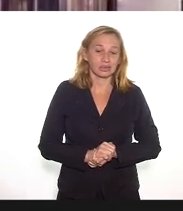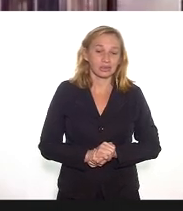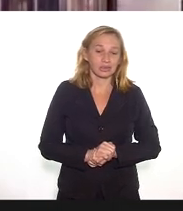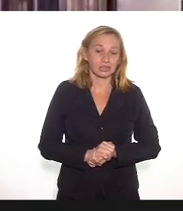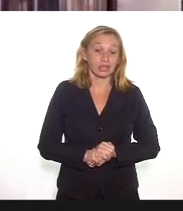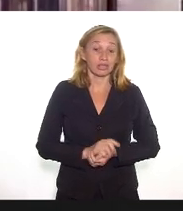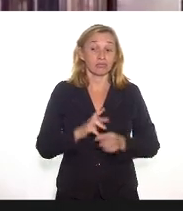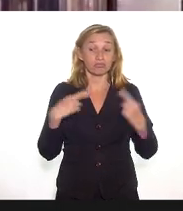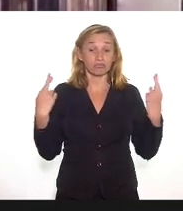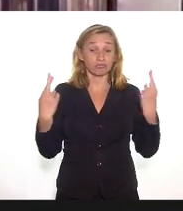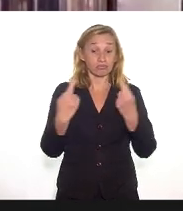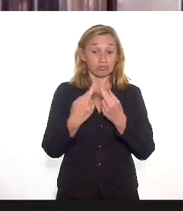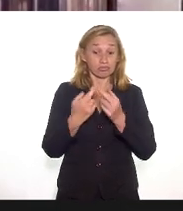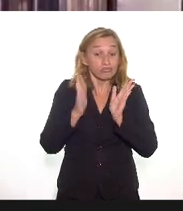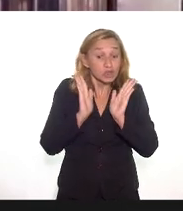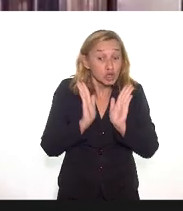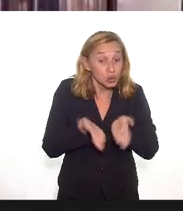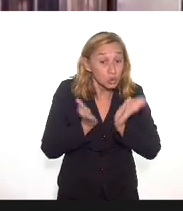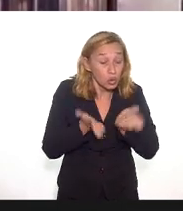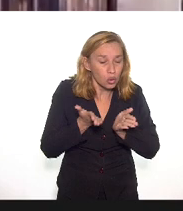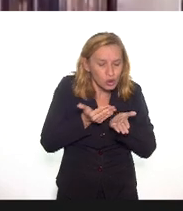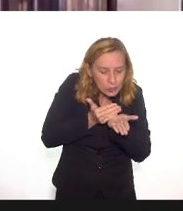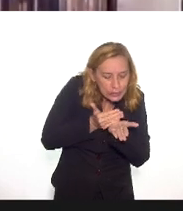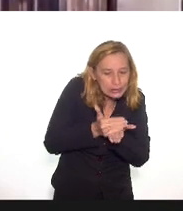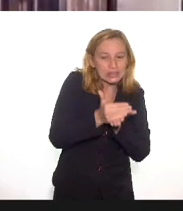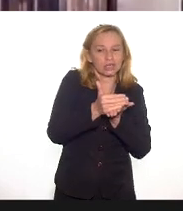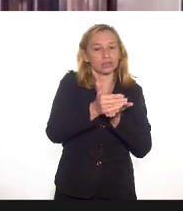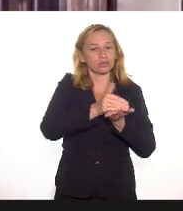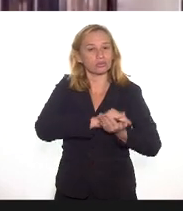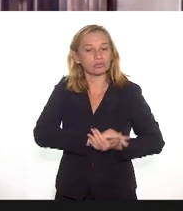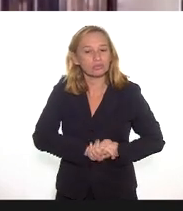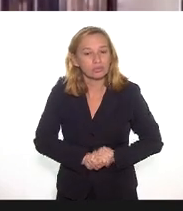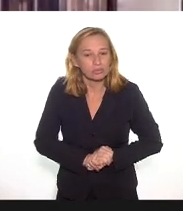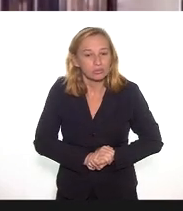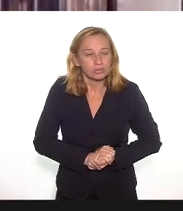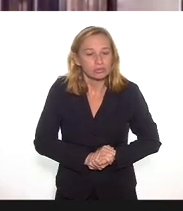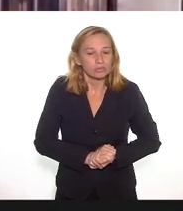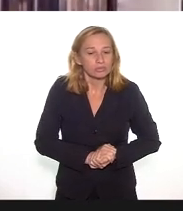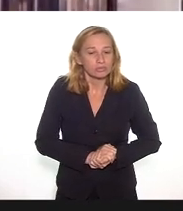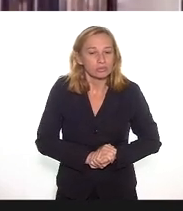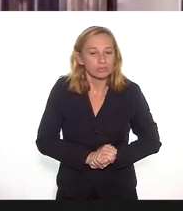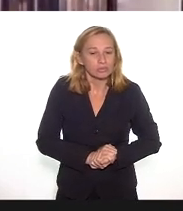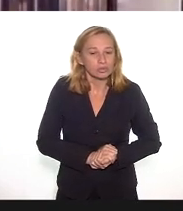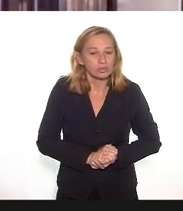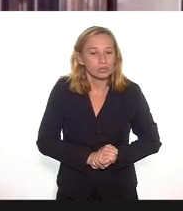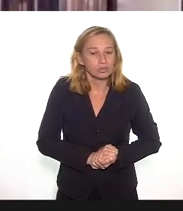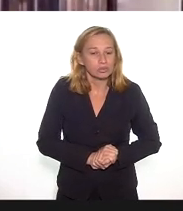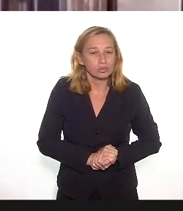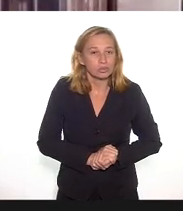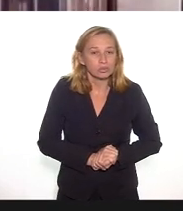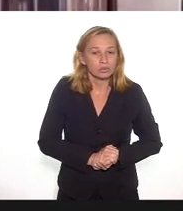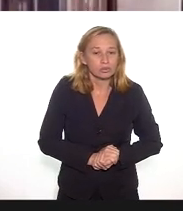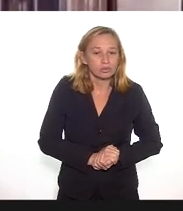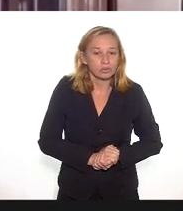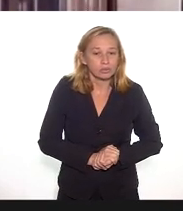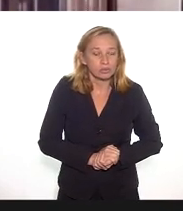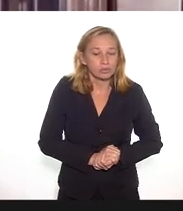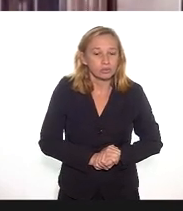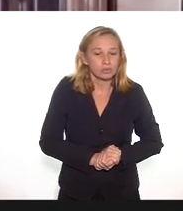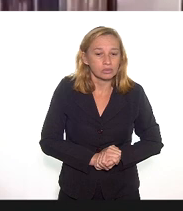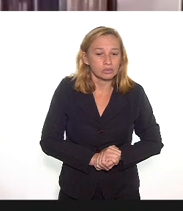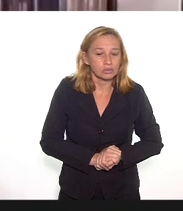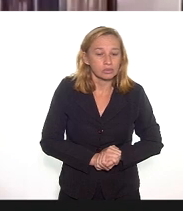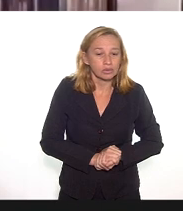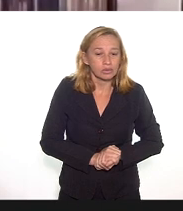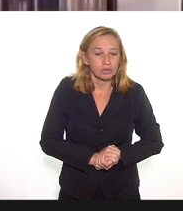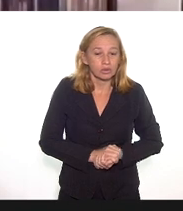esta reunião seja o início. Né? O quicar da bola. Nós